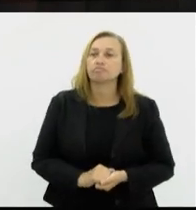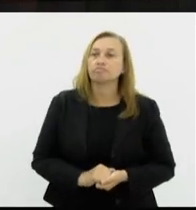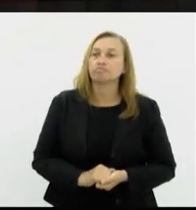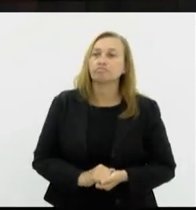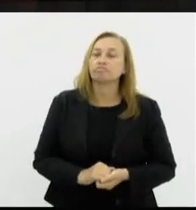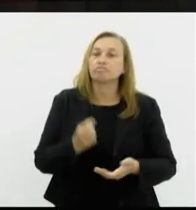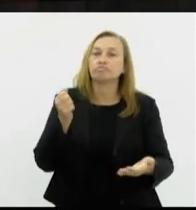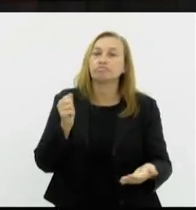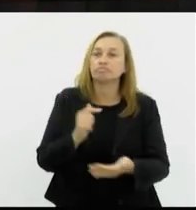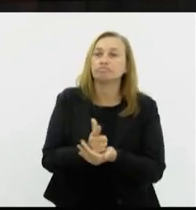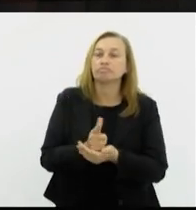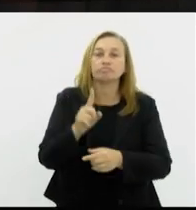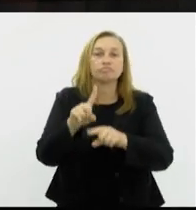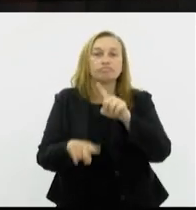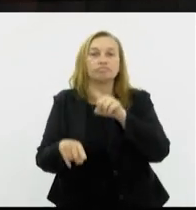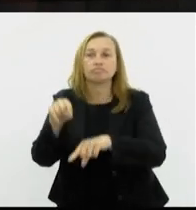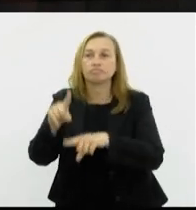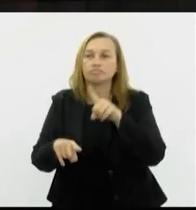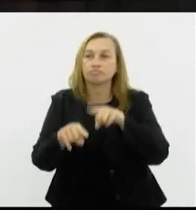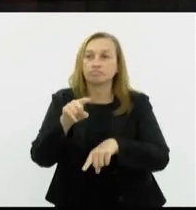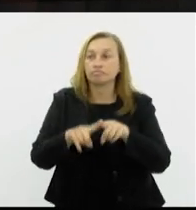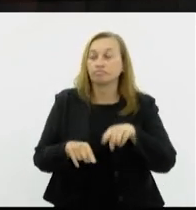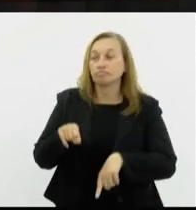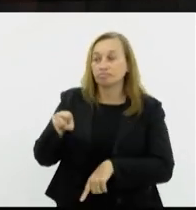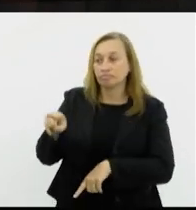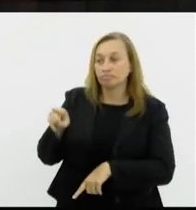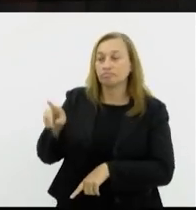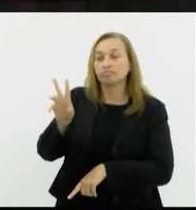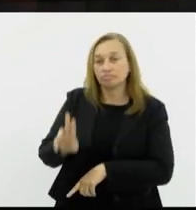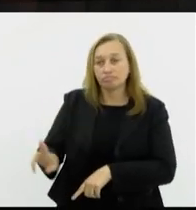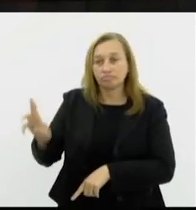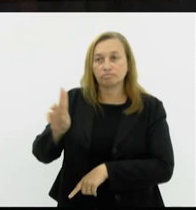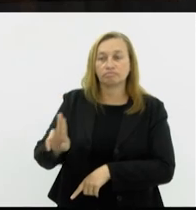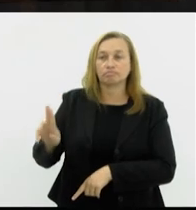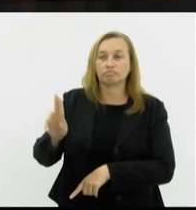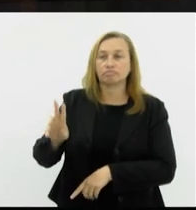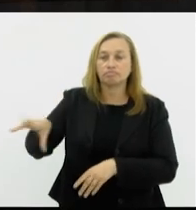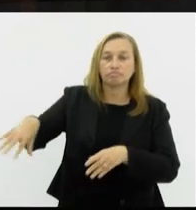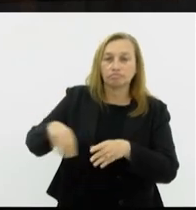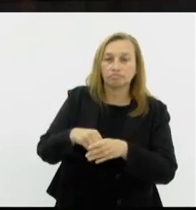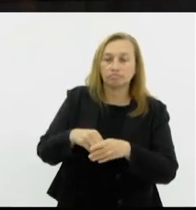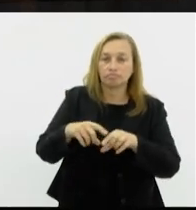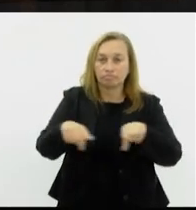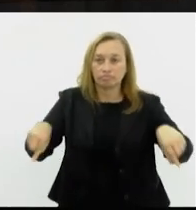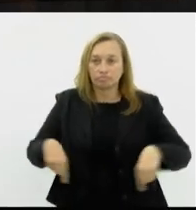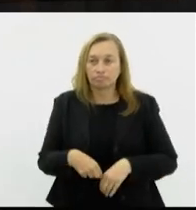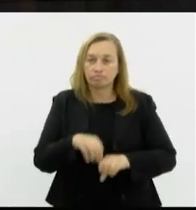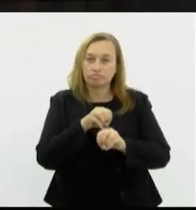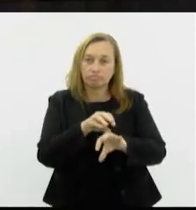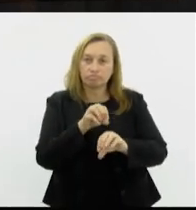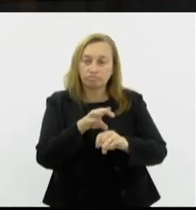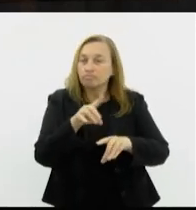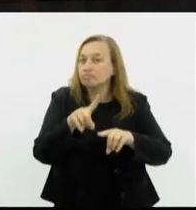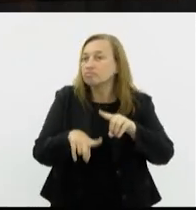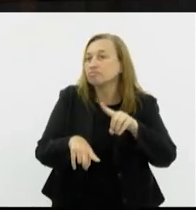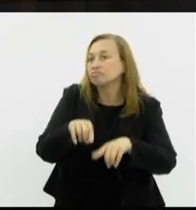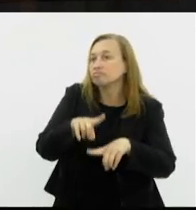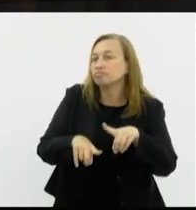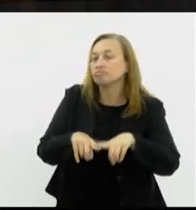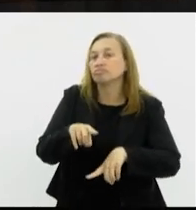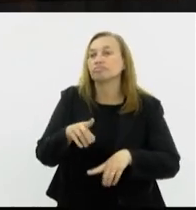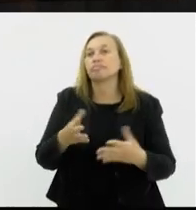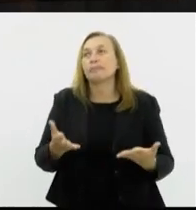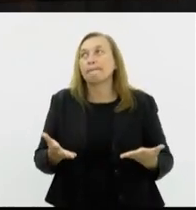de materiais que eles utilizarão em sala de aula. Materiais esses que